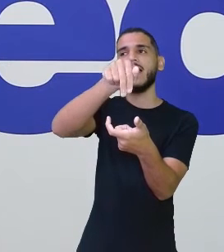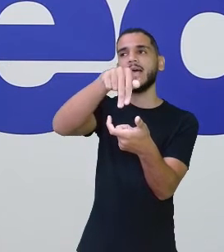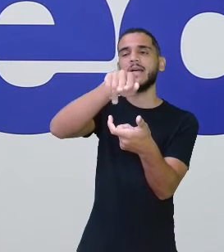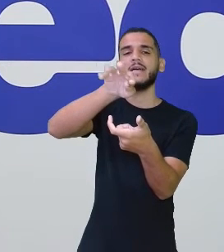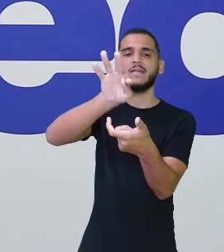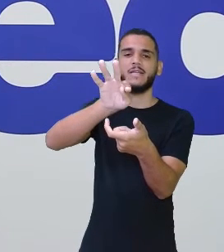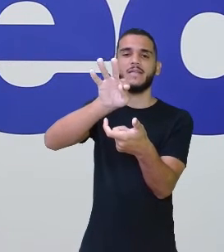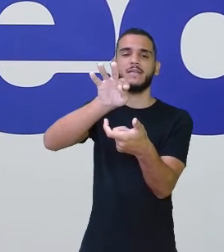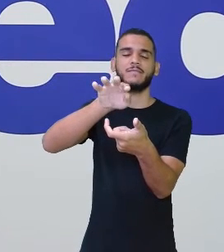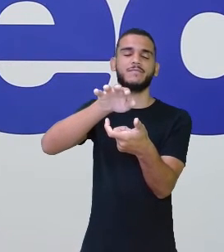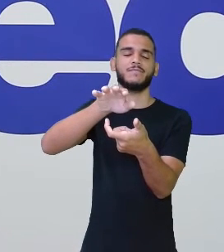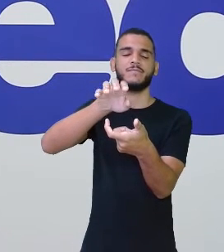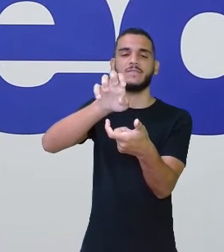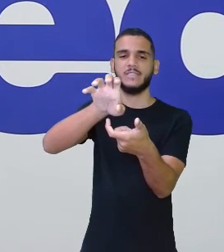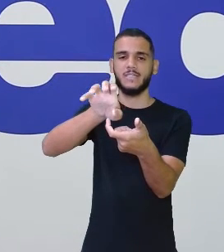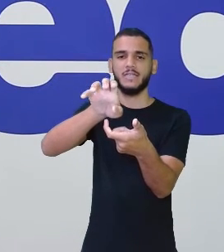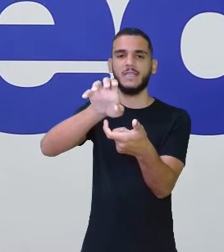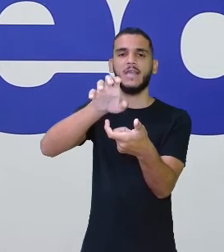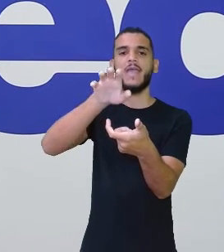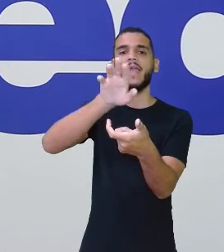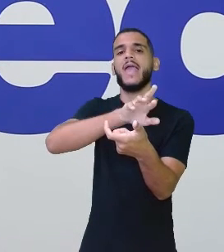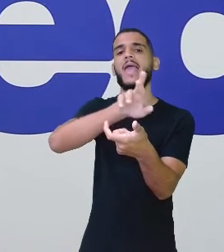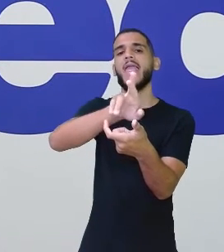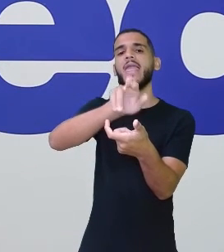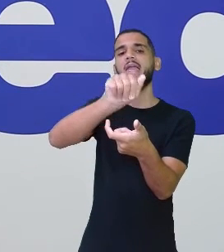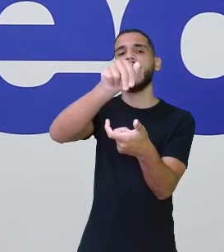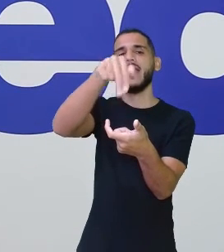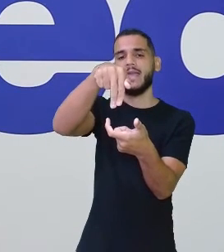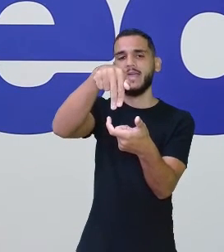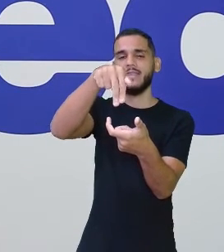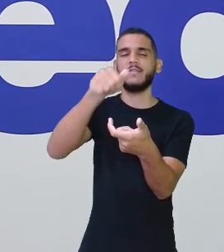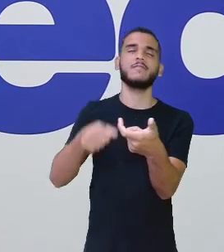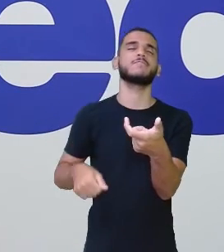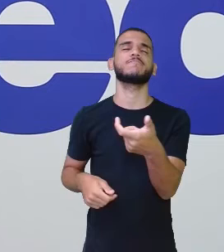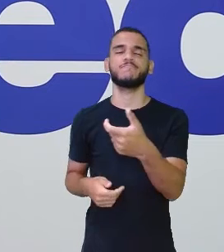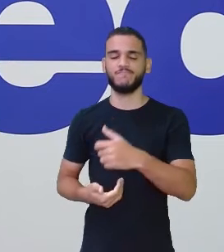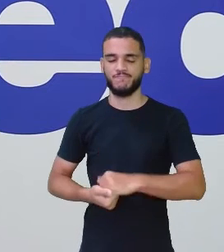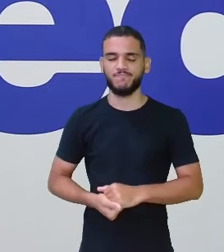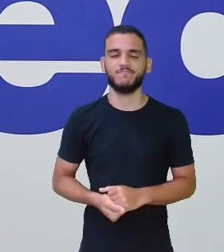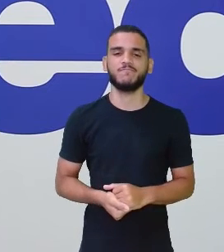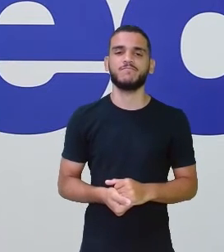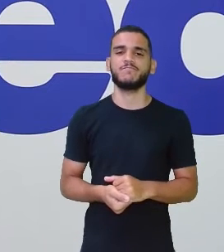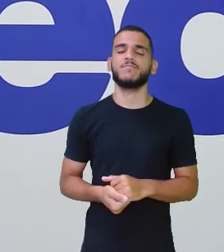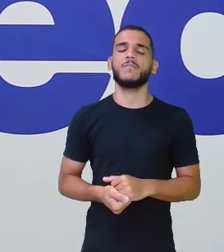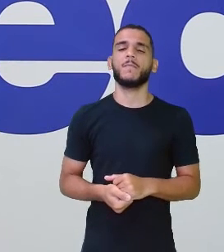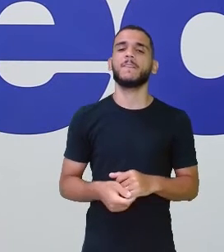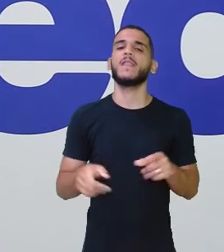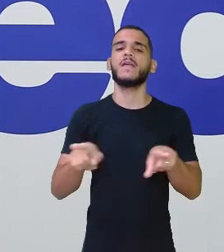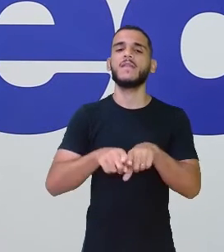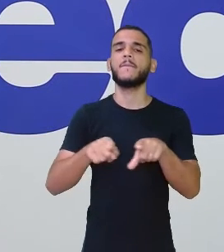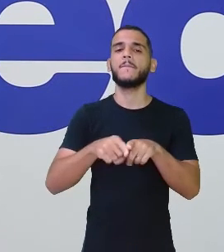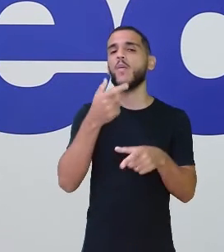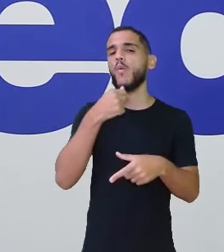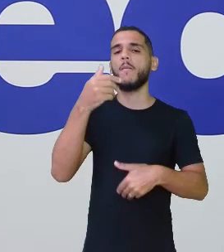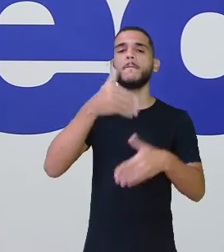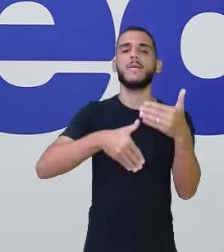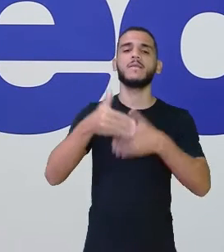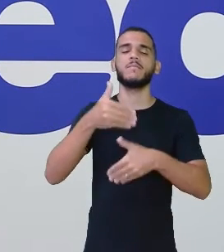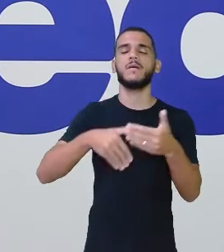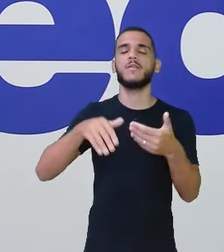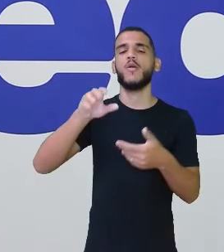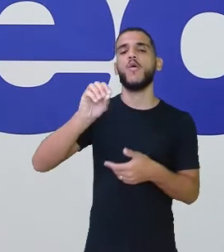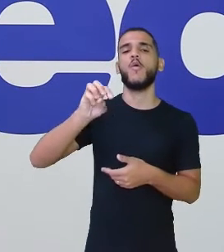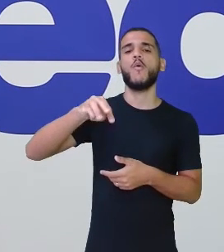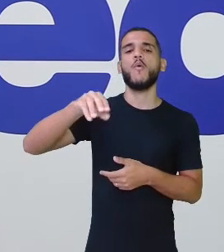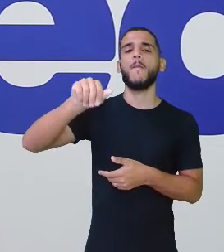o Omar, que disse que está assistindo a aula pelo tablet do amigo também. Olha tá aí. Está respondendo aqui as sílabas tônicas,